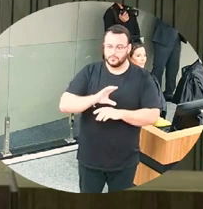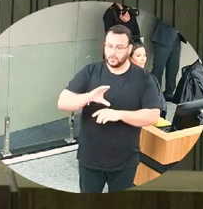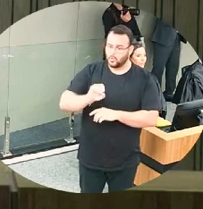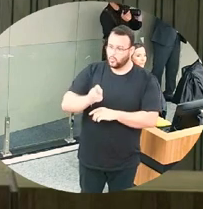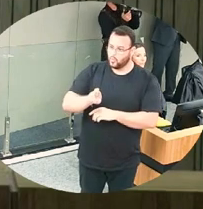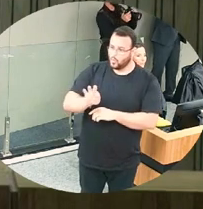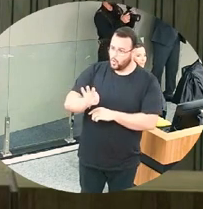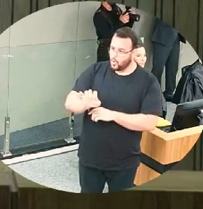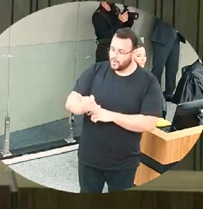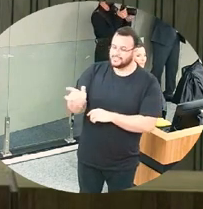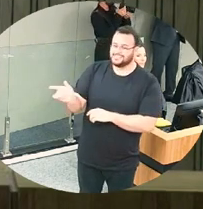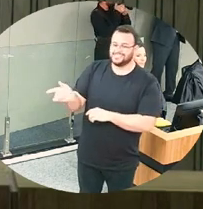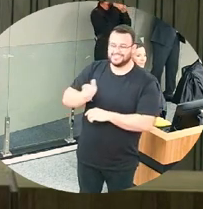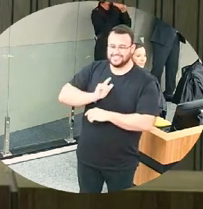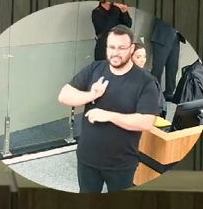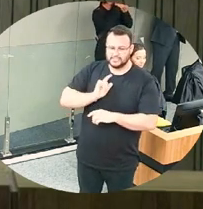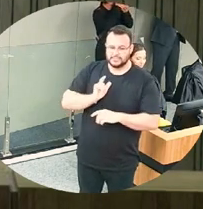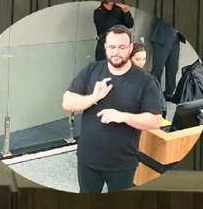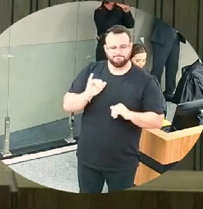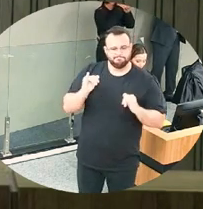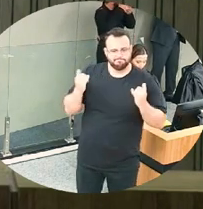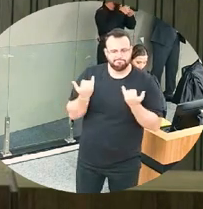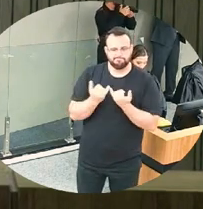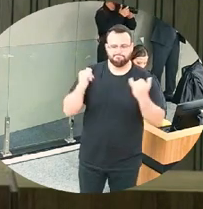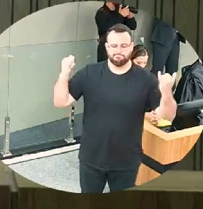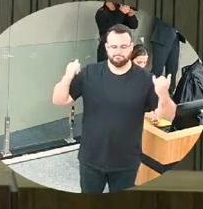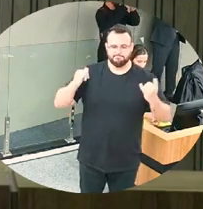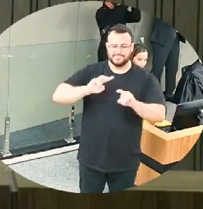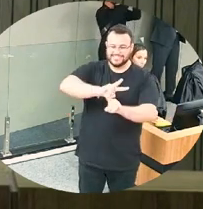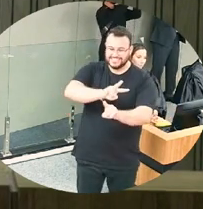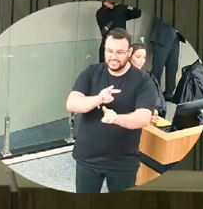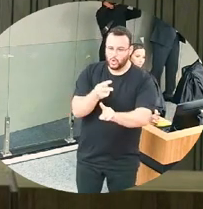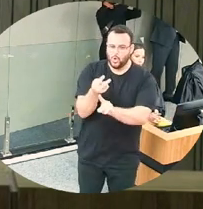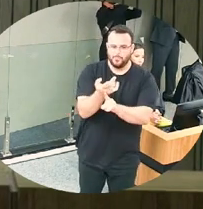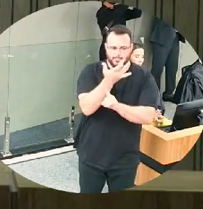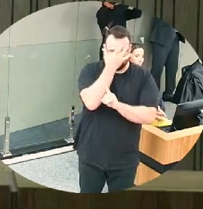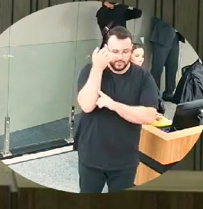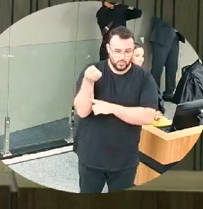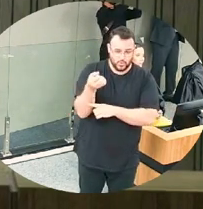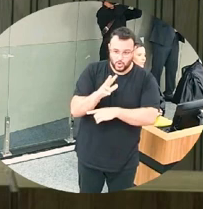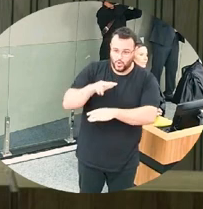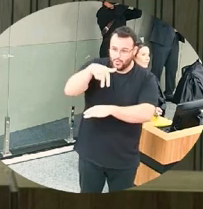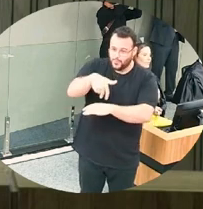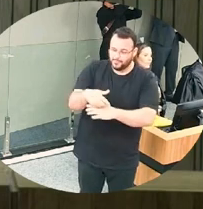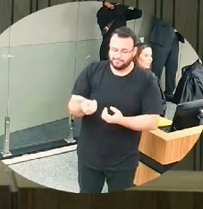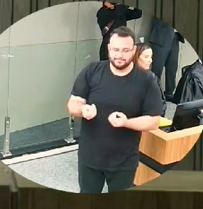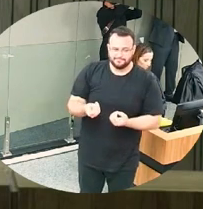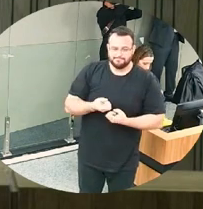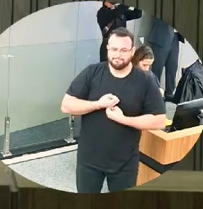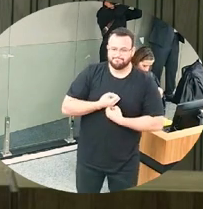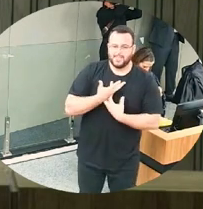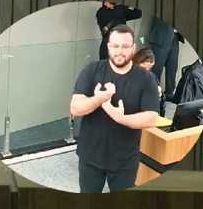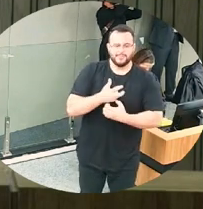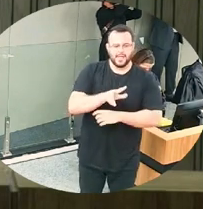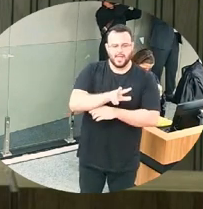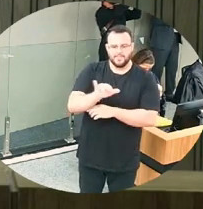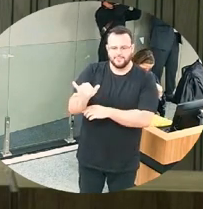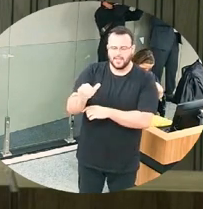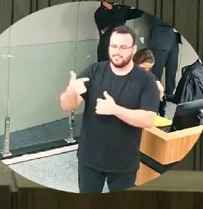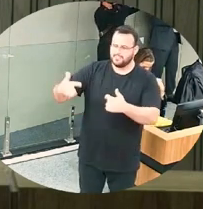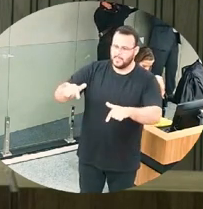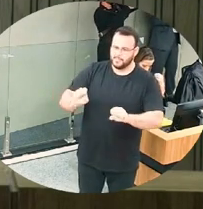com energia redobrada dos seus novos dirigentes prontos para entregarem o melhor de si em prol